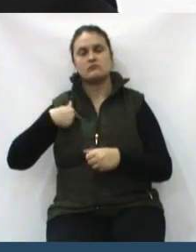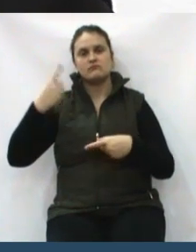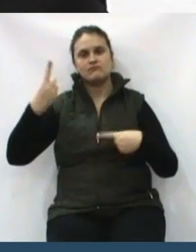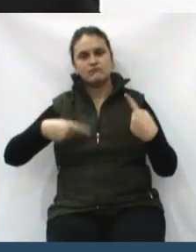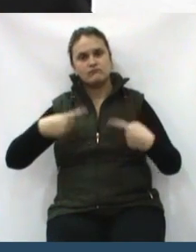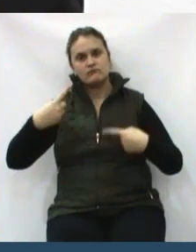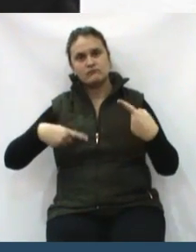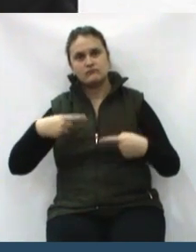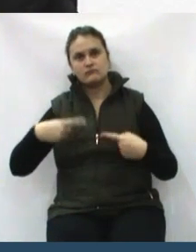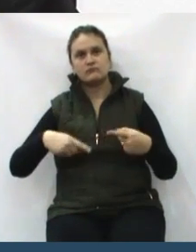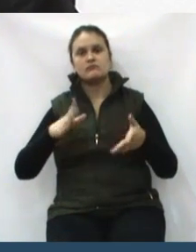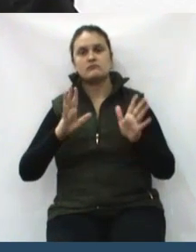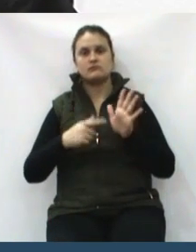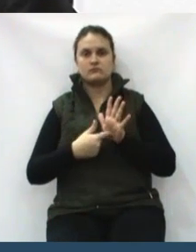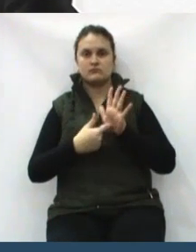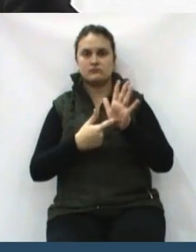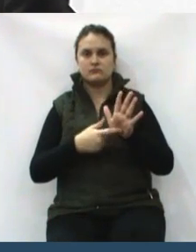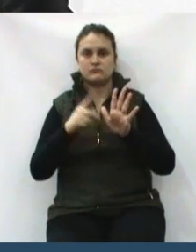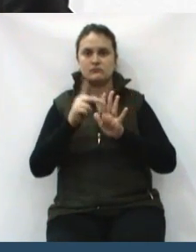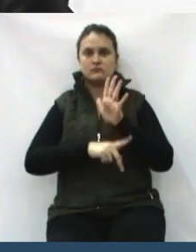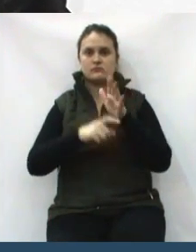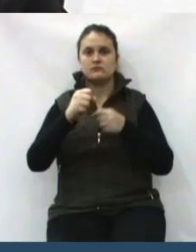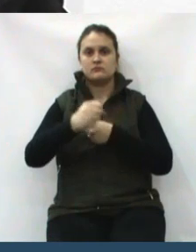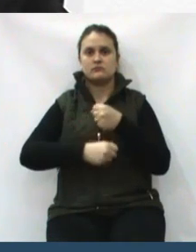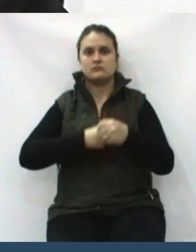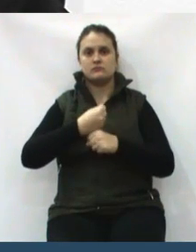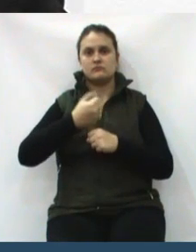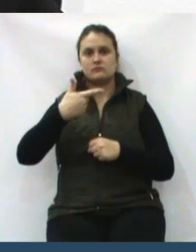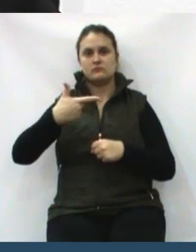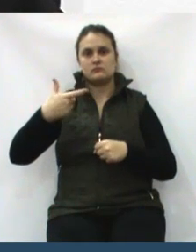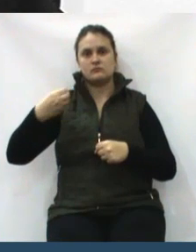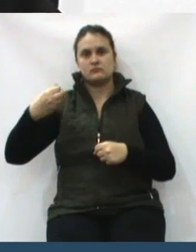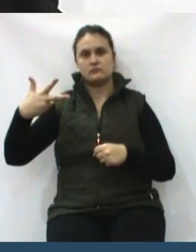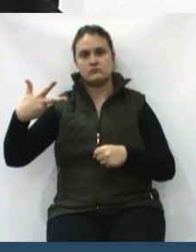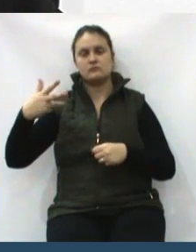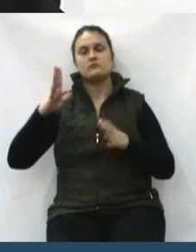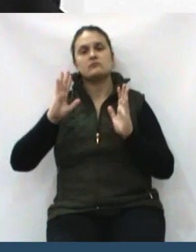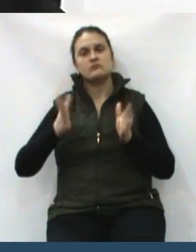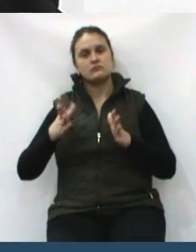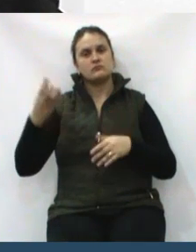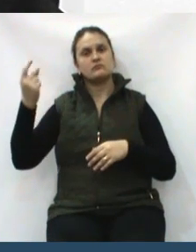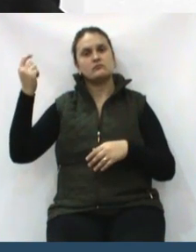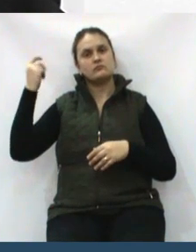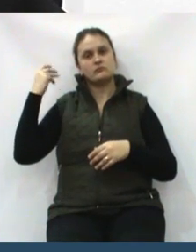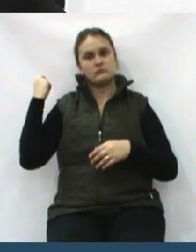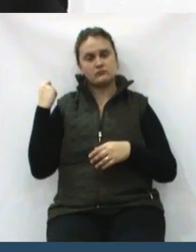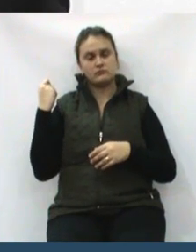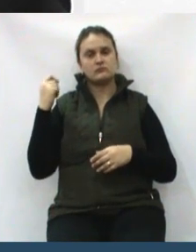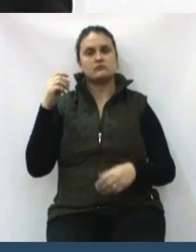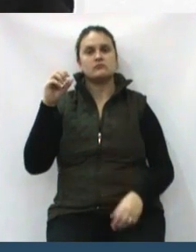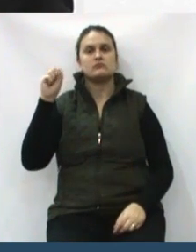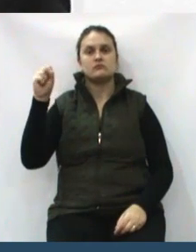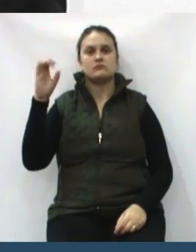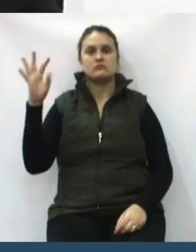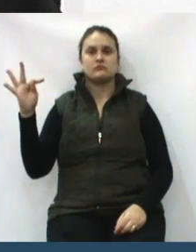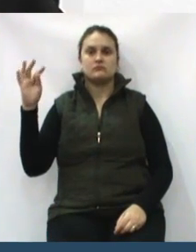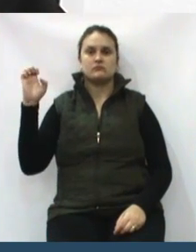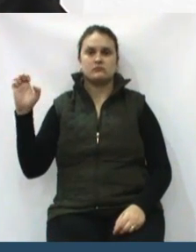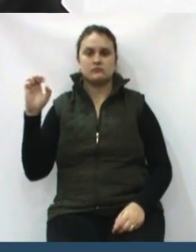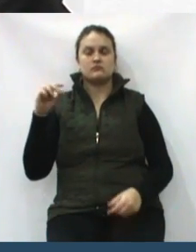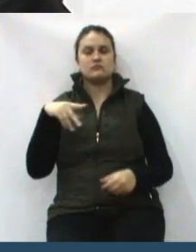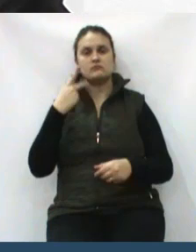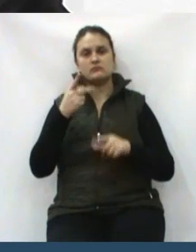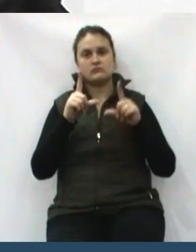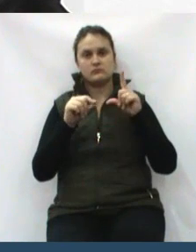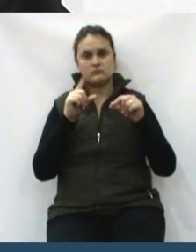senhorias e apresentei o projeto de 2013 e agora de volta bem antes do Supremo Tribunal Federal decidir